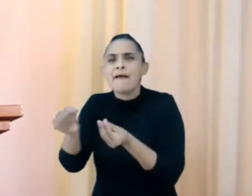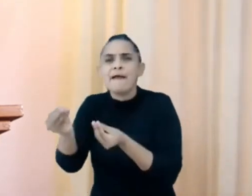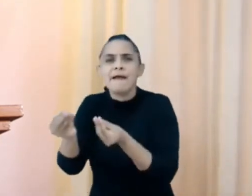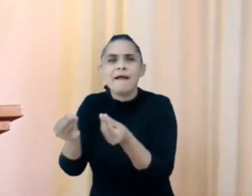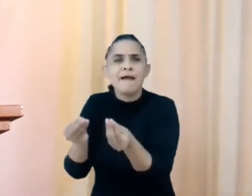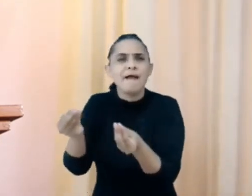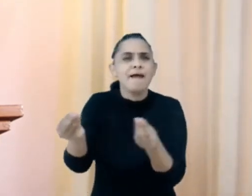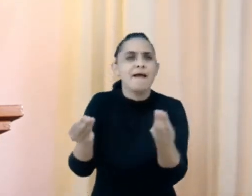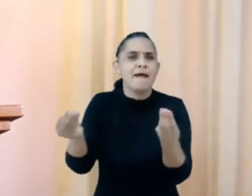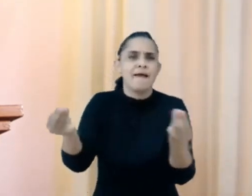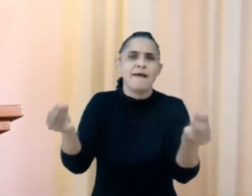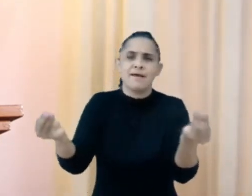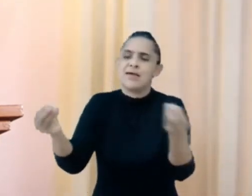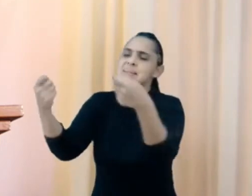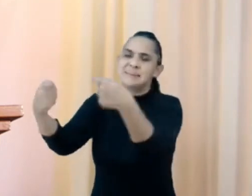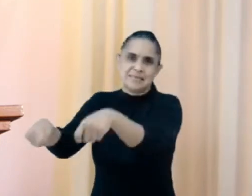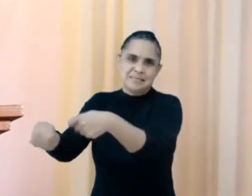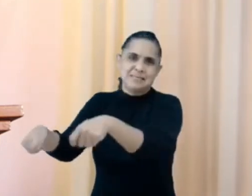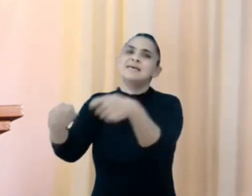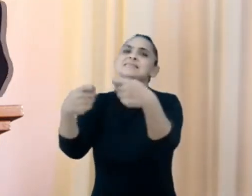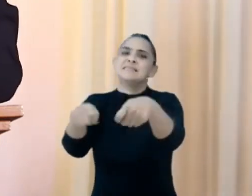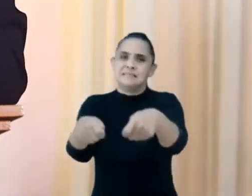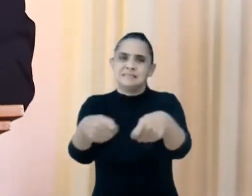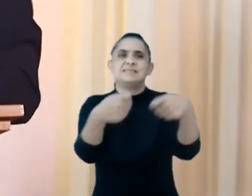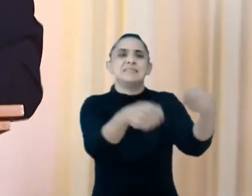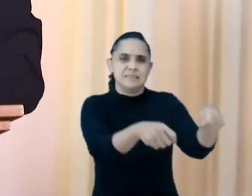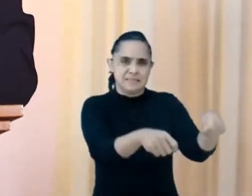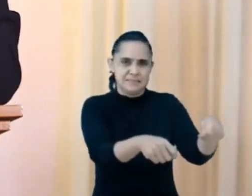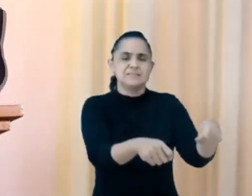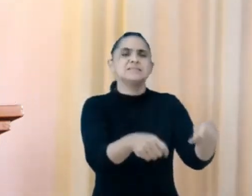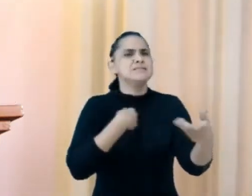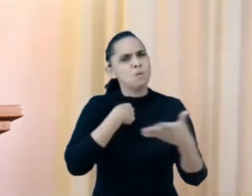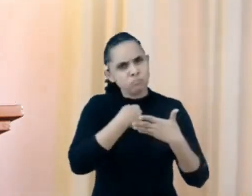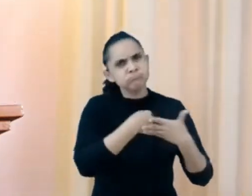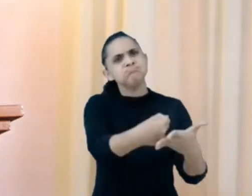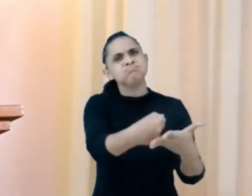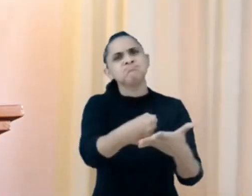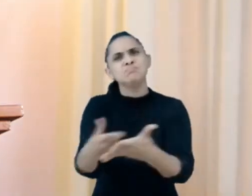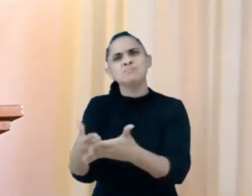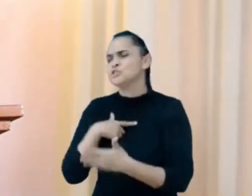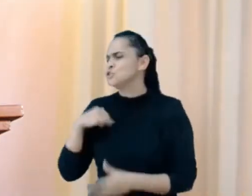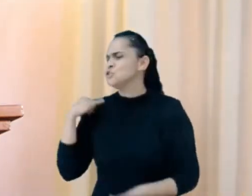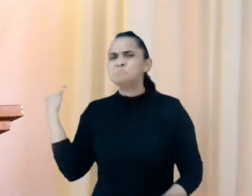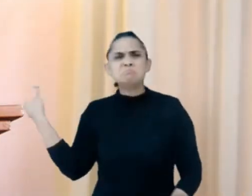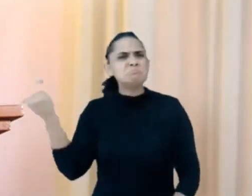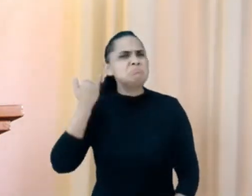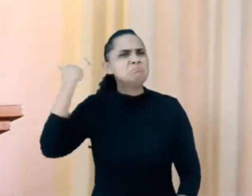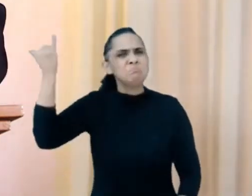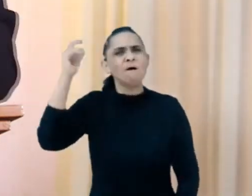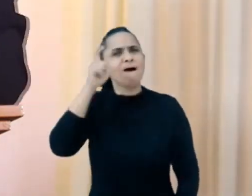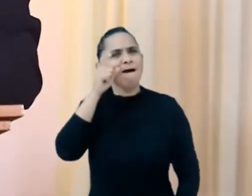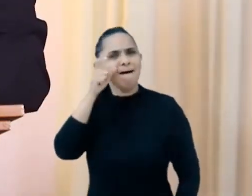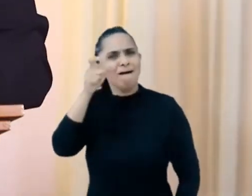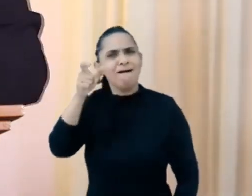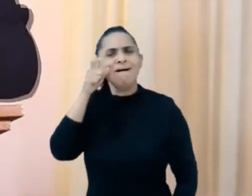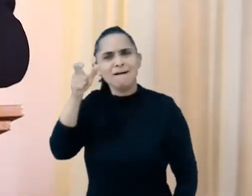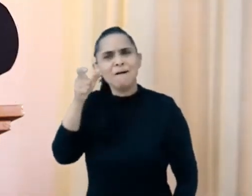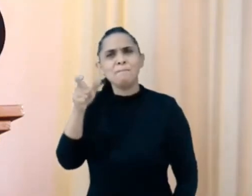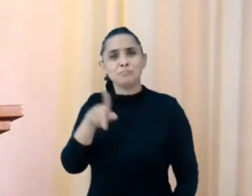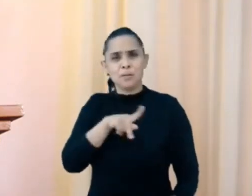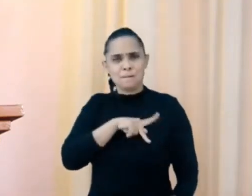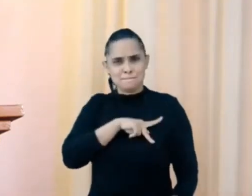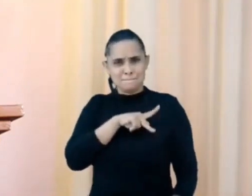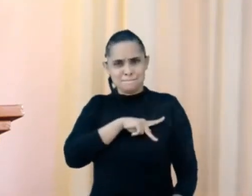tiver necessidade. Irmãos, isso aqui é muito impressionante. O apóstolo Paulo não diz assim: